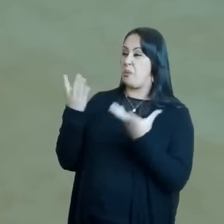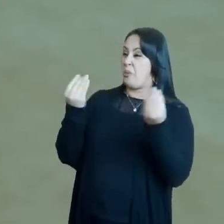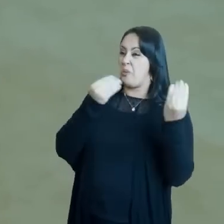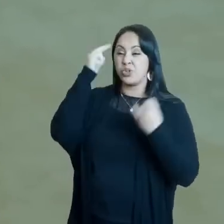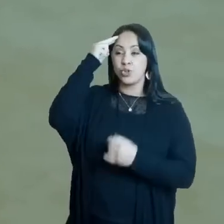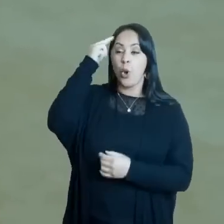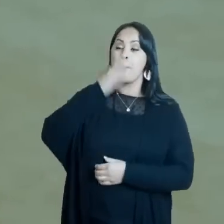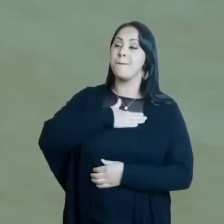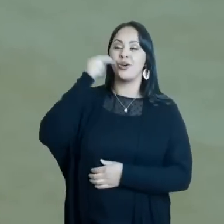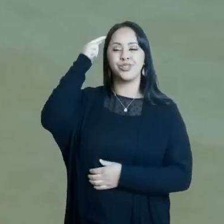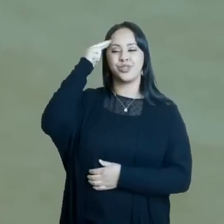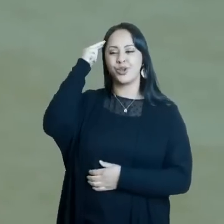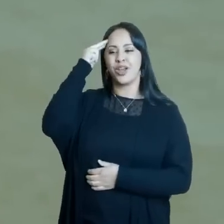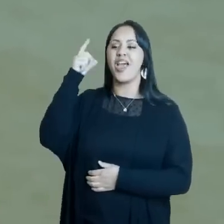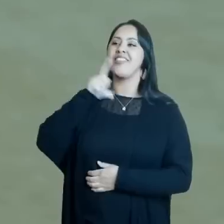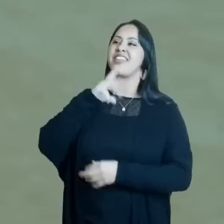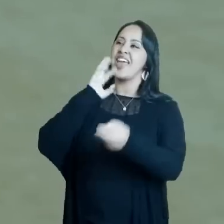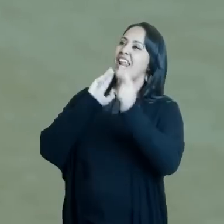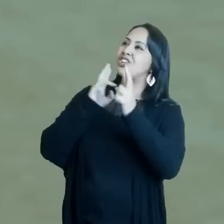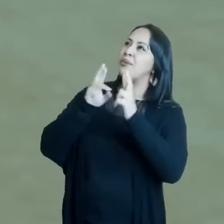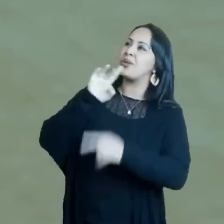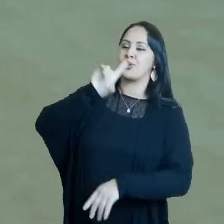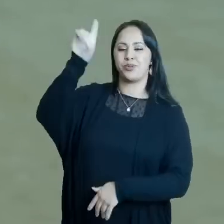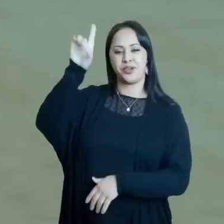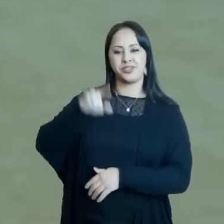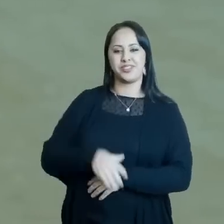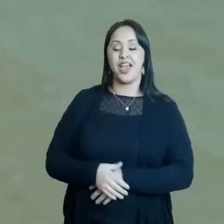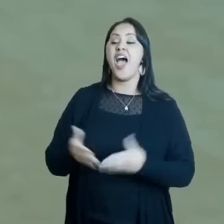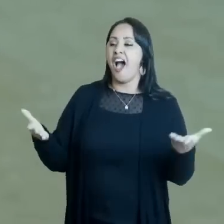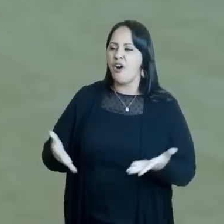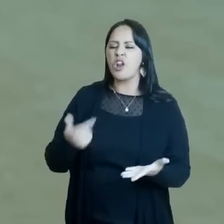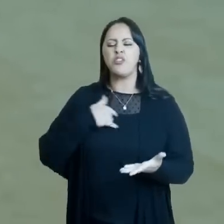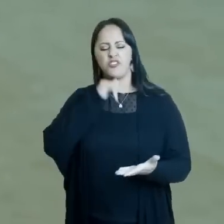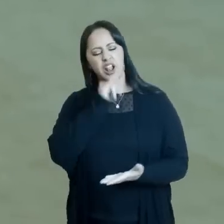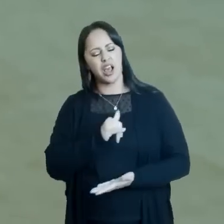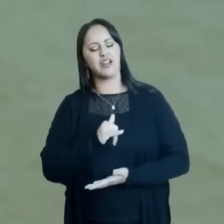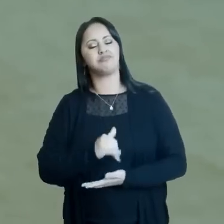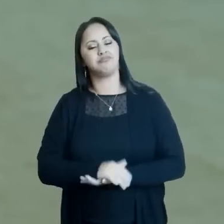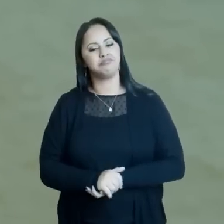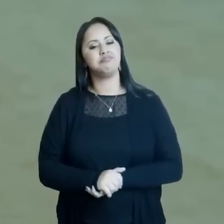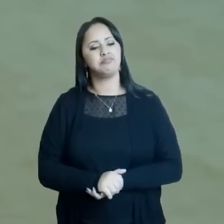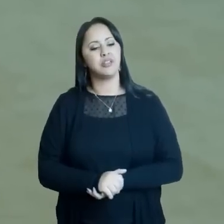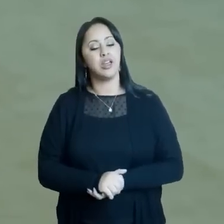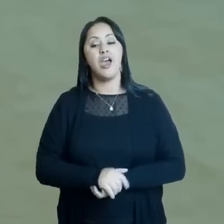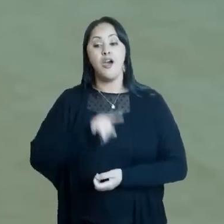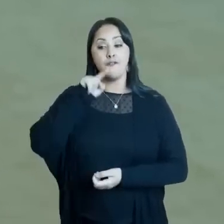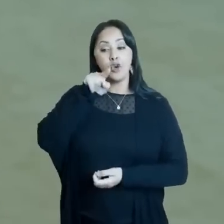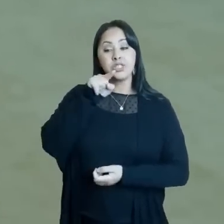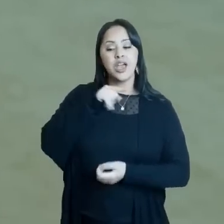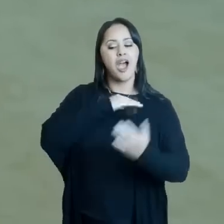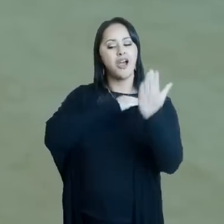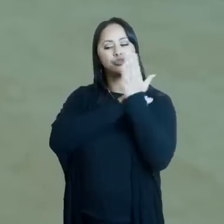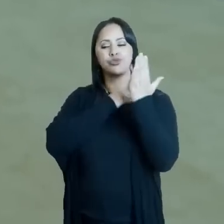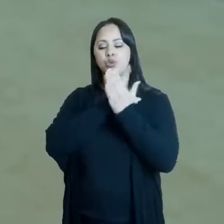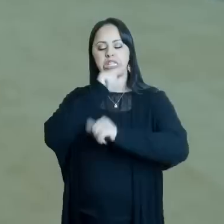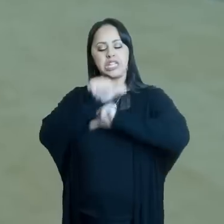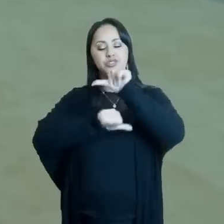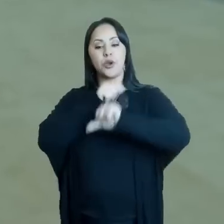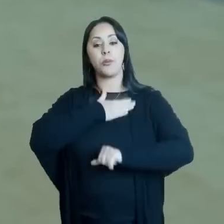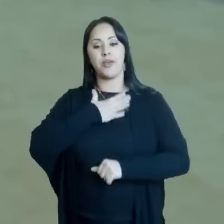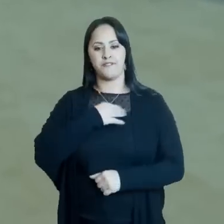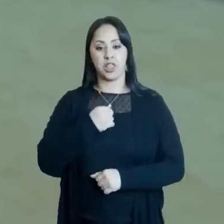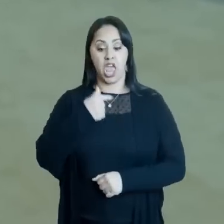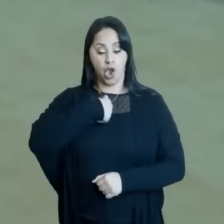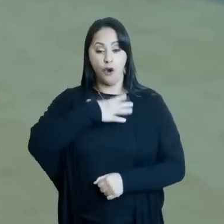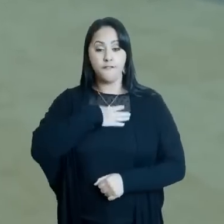Um dos meus maiores sonhos era ter relacionamento com Deus. Glória a Deus. E tô aqui pra dizer, cara, que você transformou minha vida. Sou um filho de